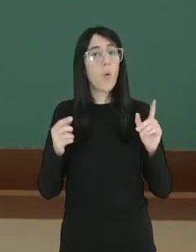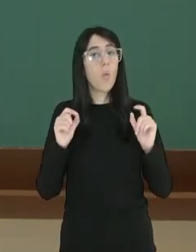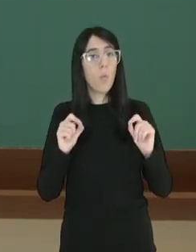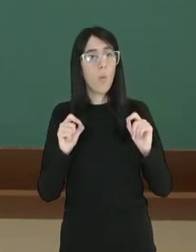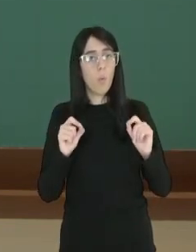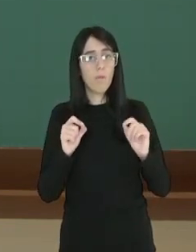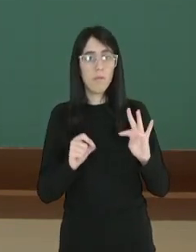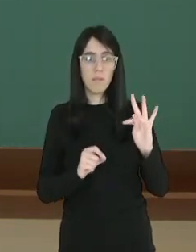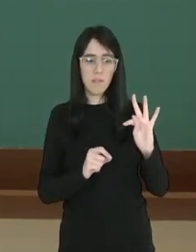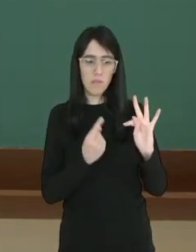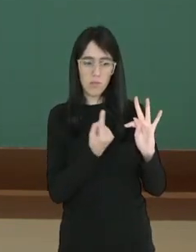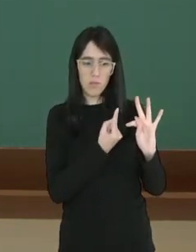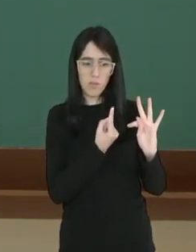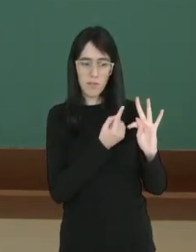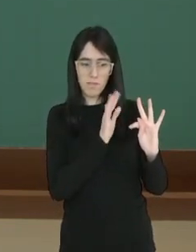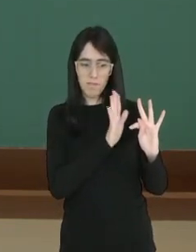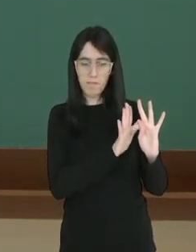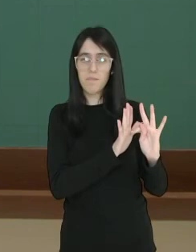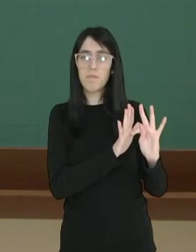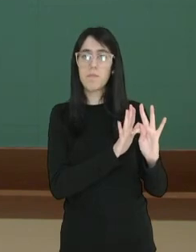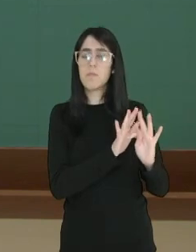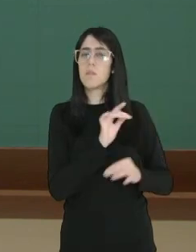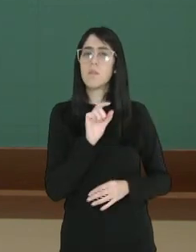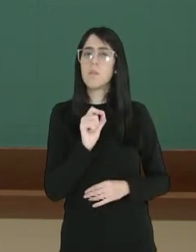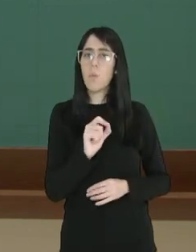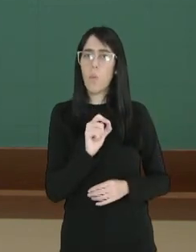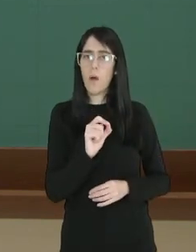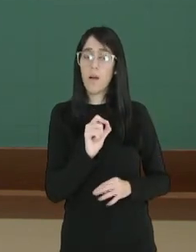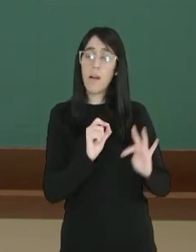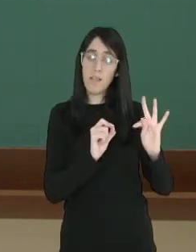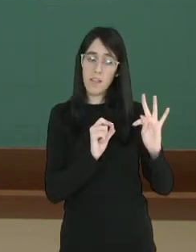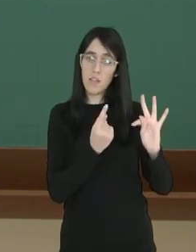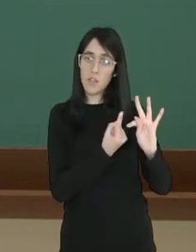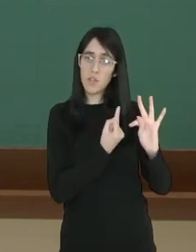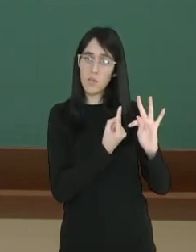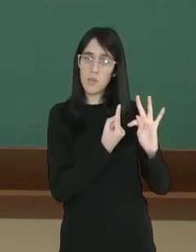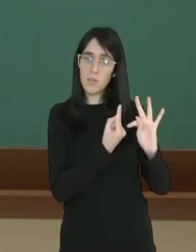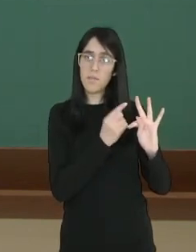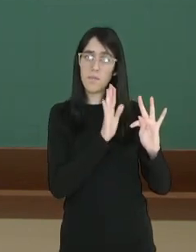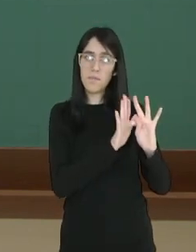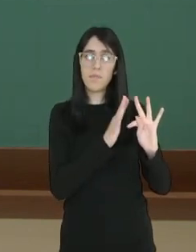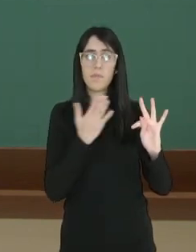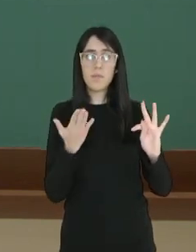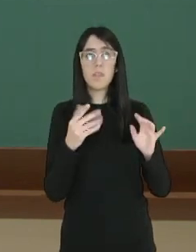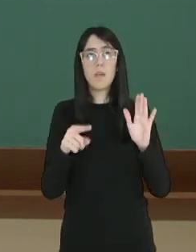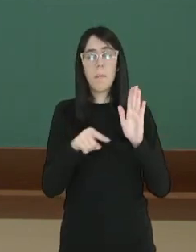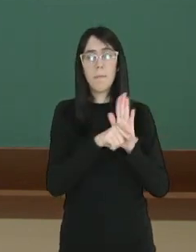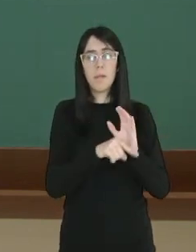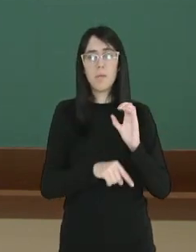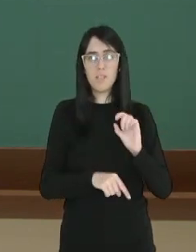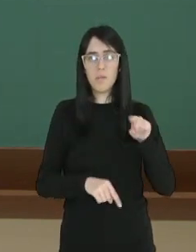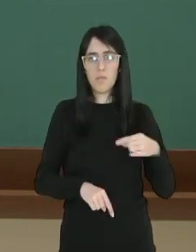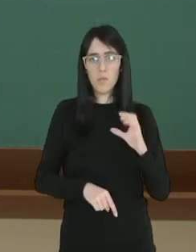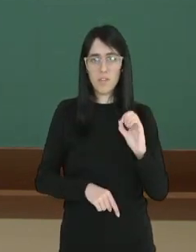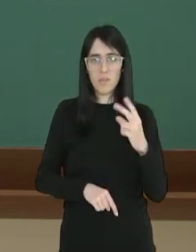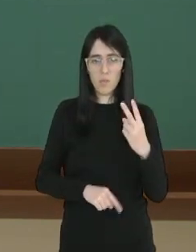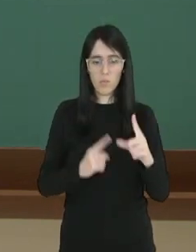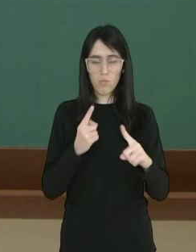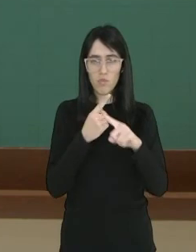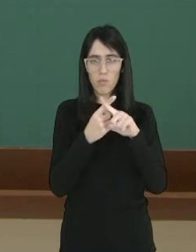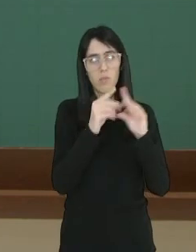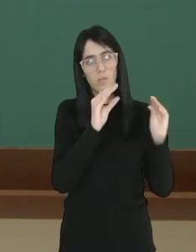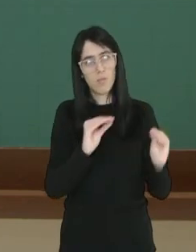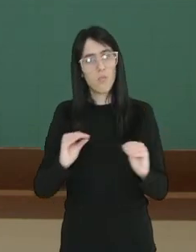t. A nossa intenção é deixar esse t sozinho, então o menos 0,02 que está multiplicando